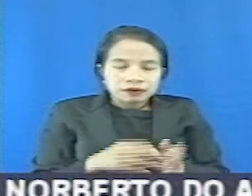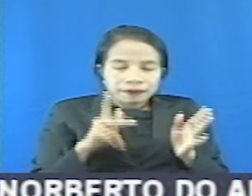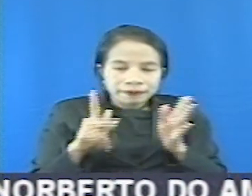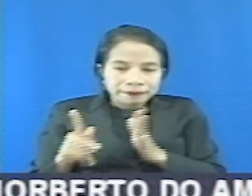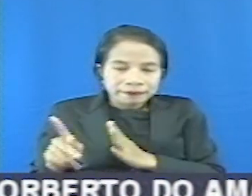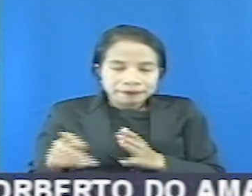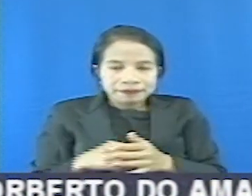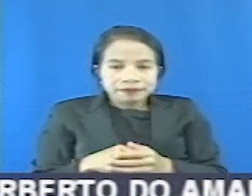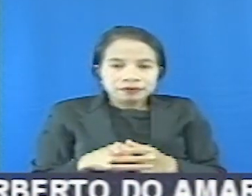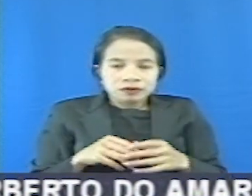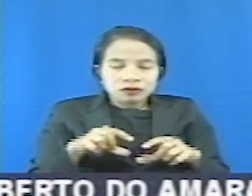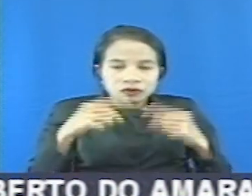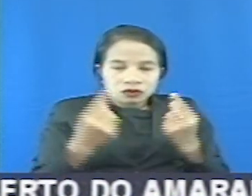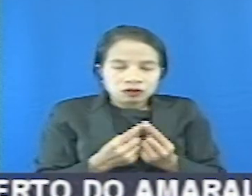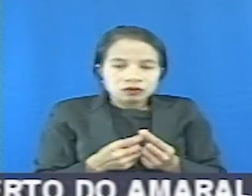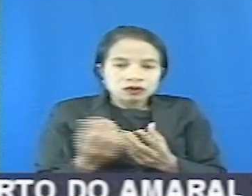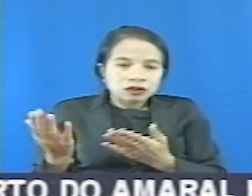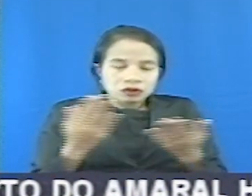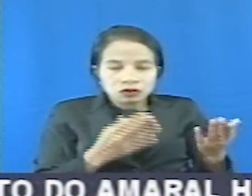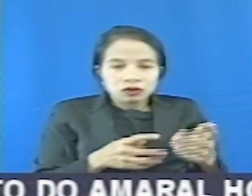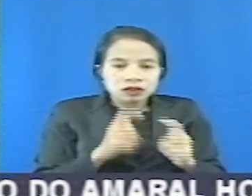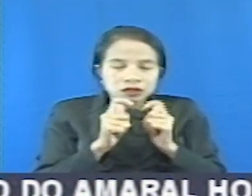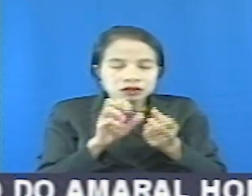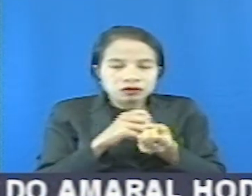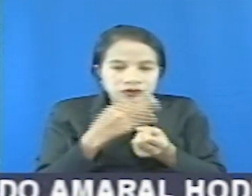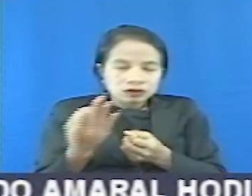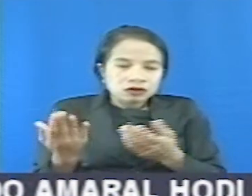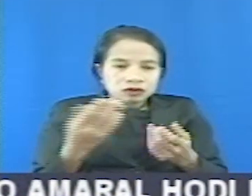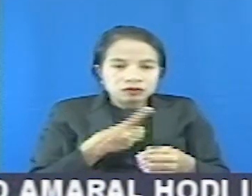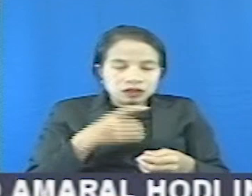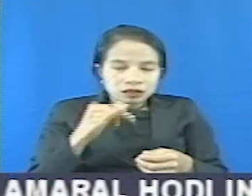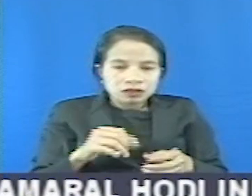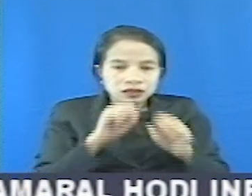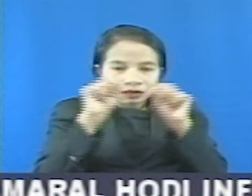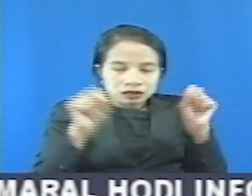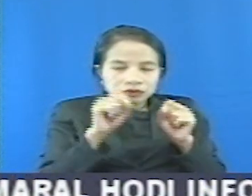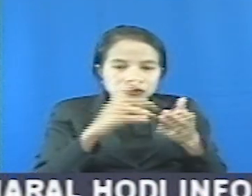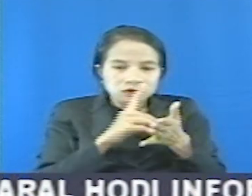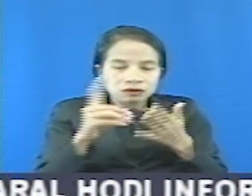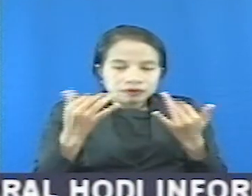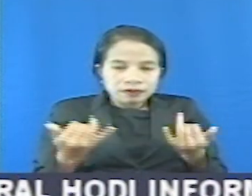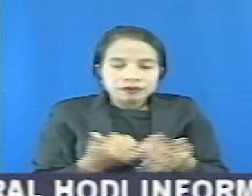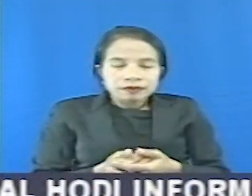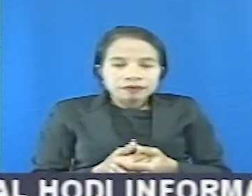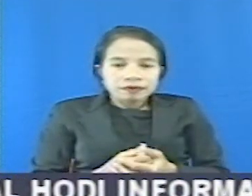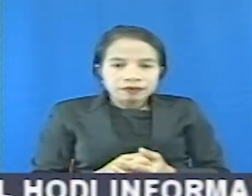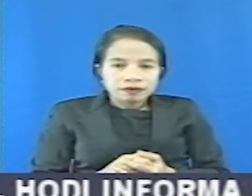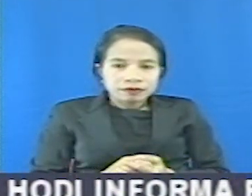no mitigação se transporta a mostra cidadão hirakne ba laboratório nacional e sábado fim de semana ne. Usi Boko Mari Pedro Bartetelli.